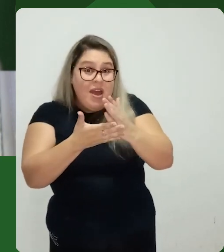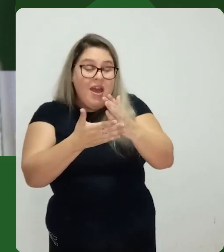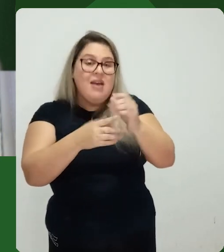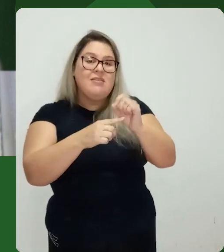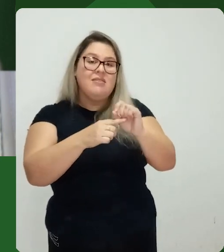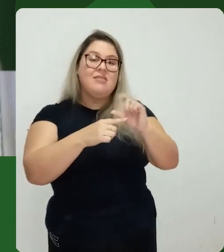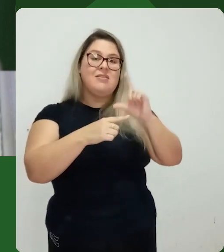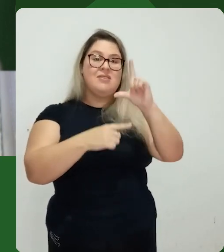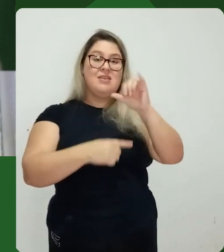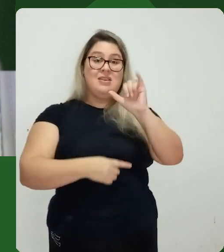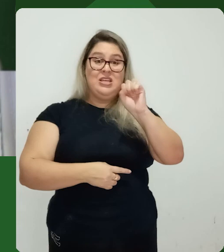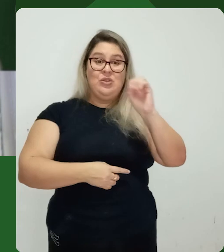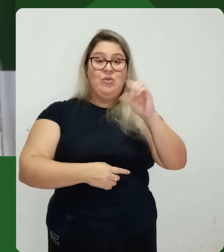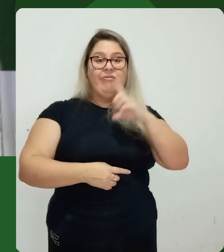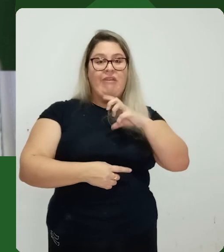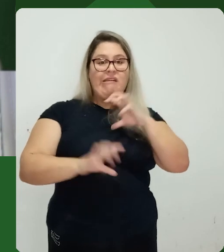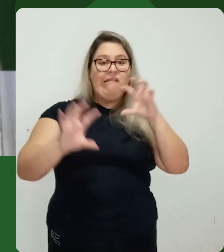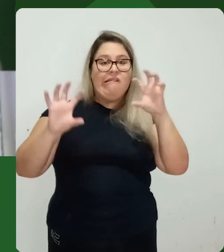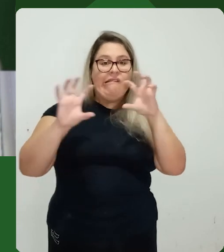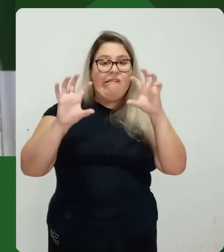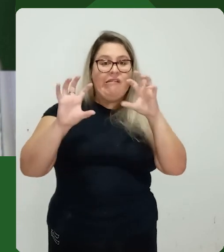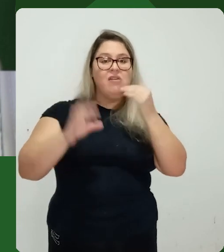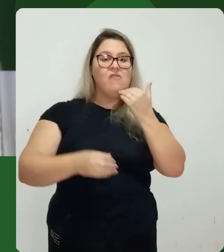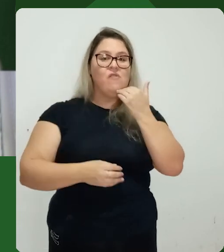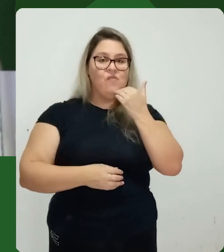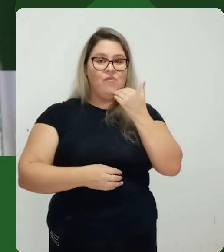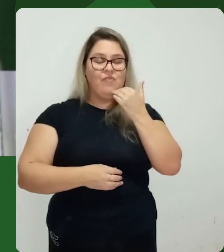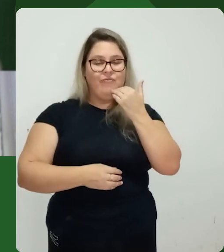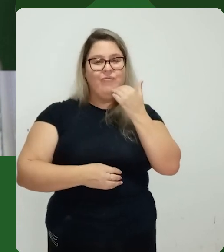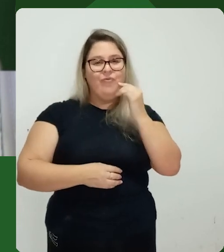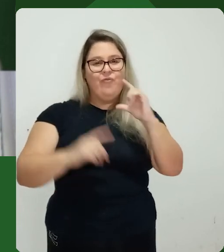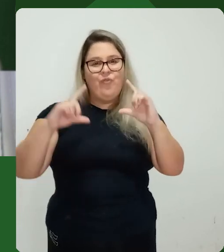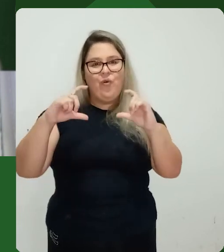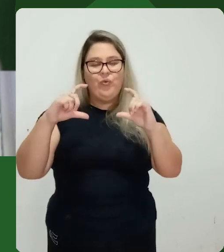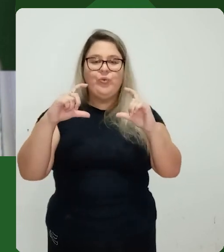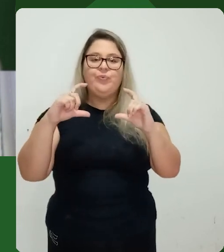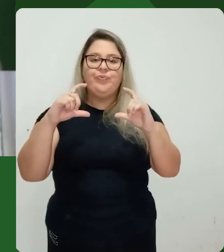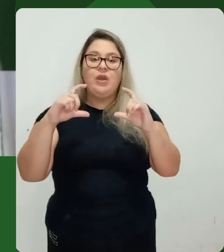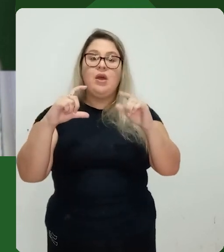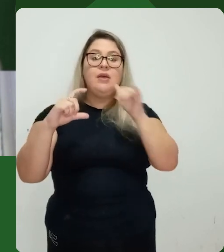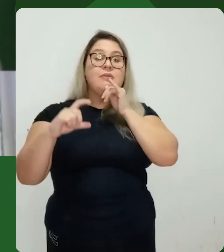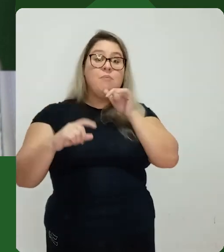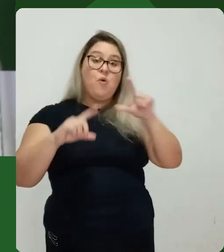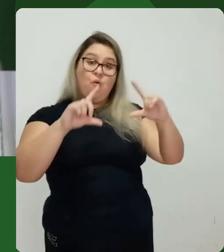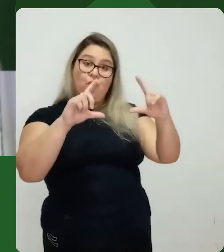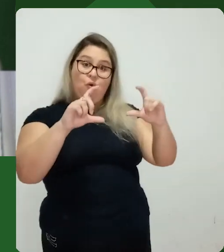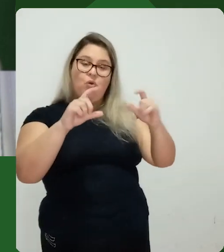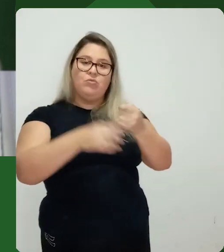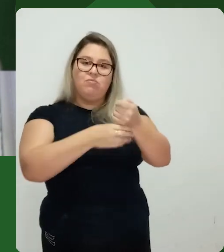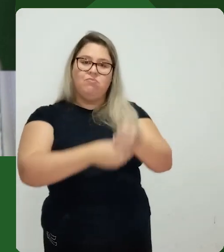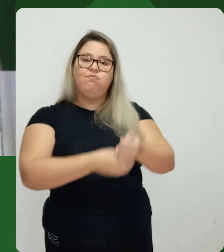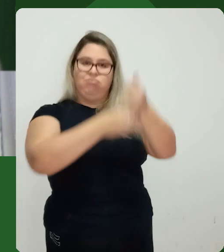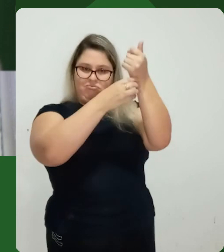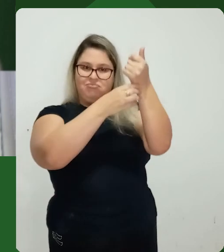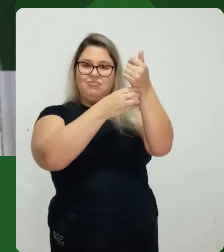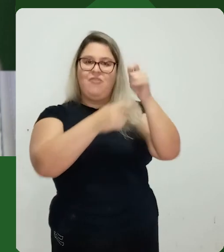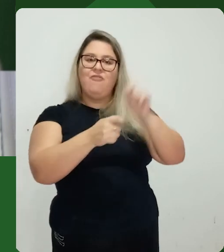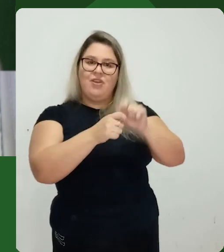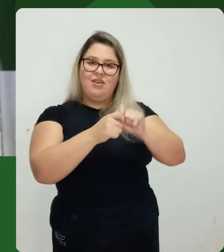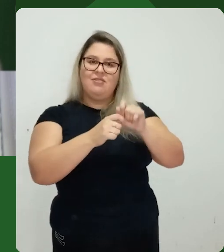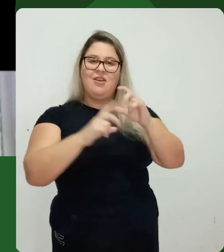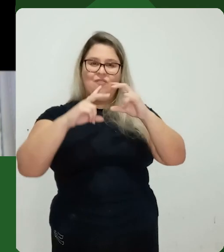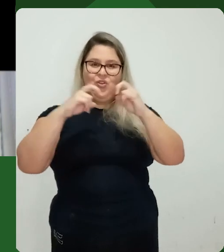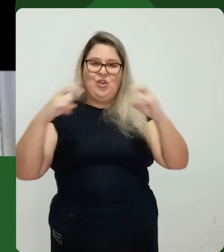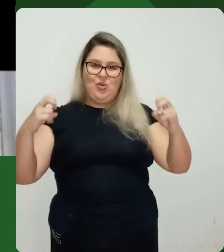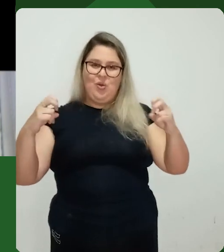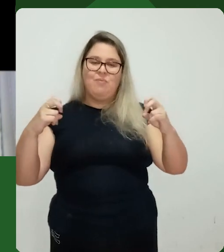importantes. Bom, então o ISO, ele vai ser essa sensibilidade, tá? Só que tem um probleminha, na hora que você começa a subir o ISO, começa a criar um ruído